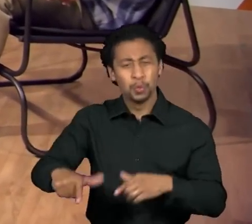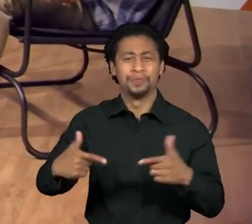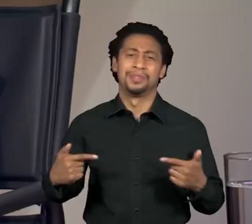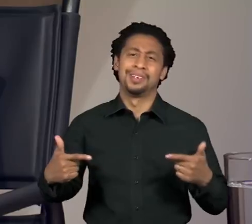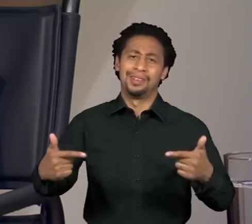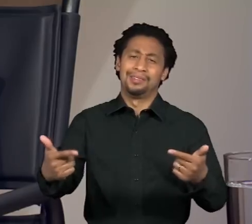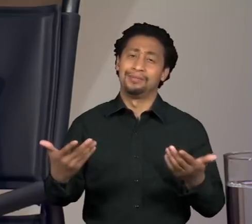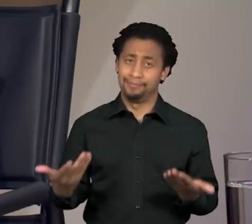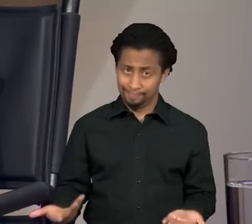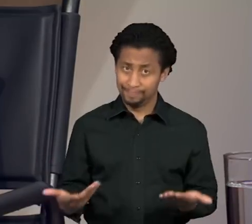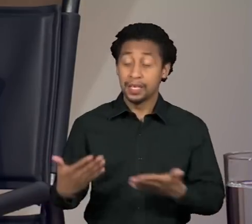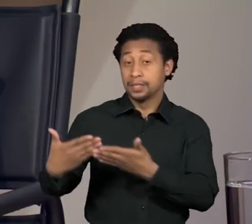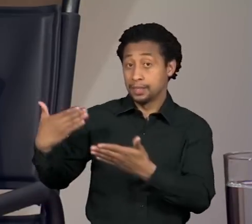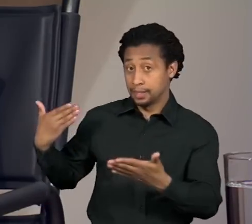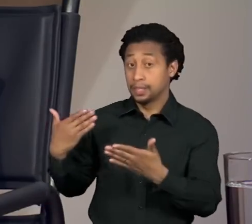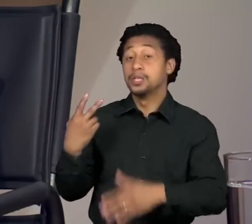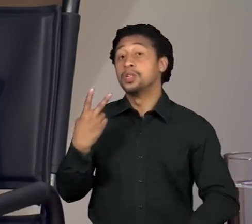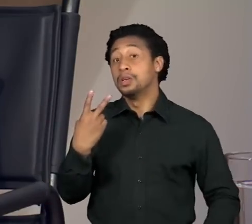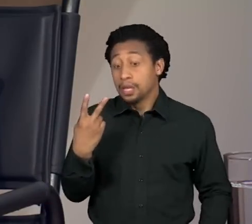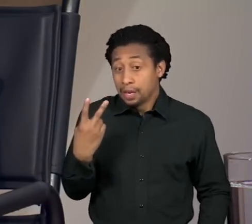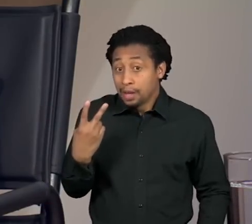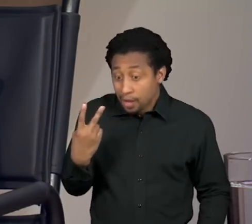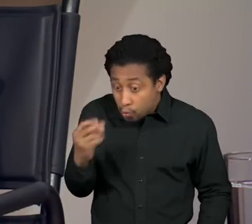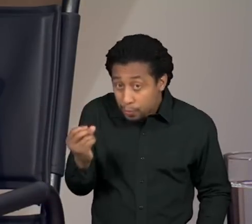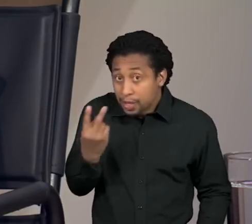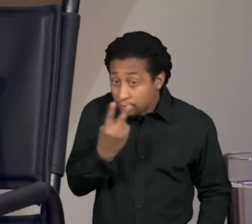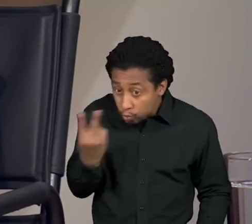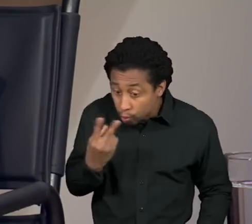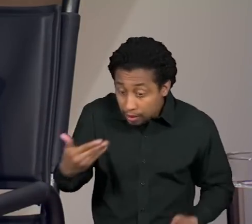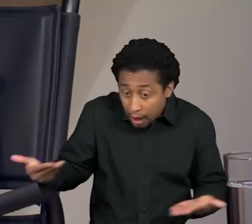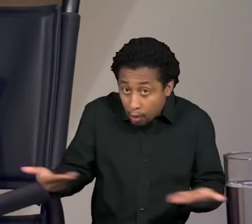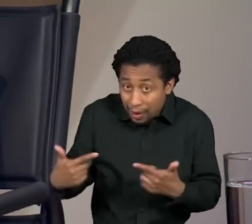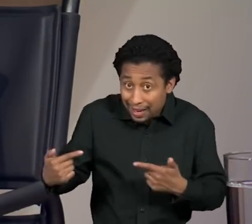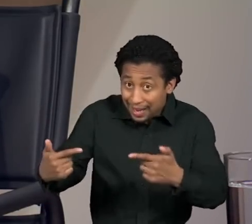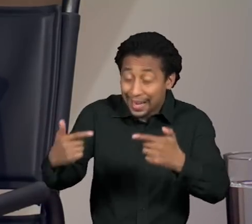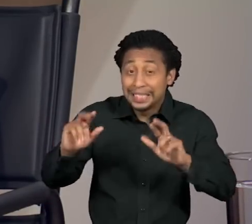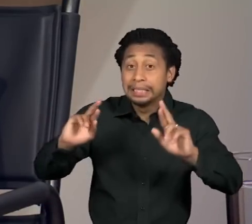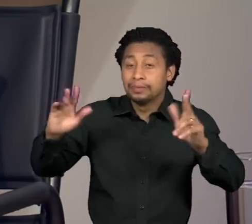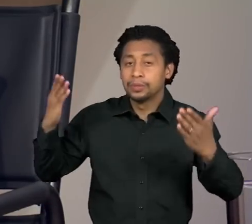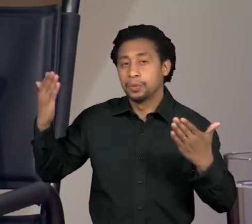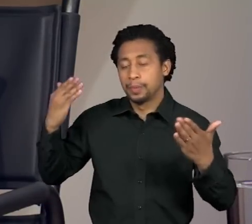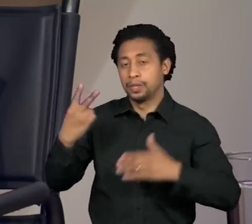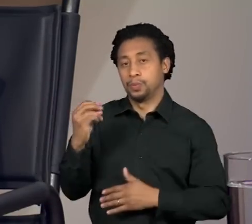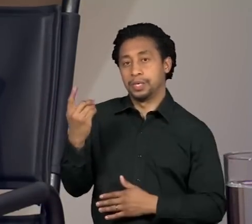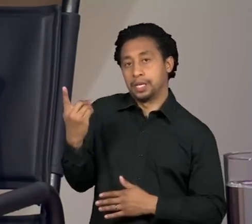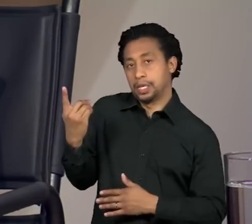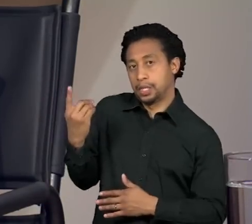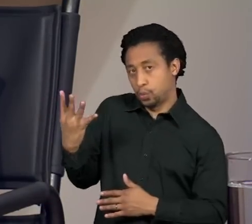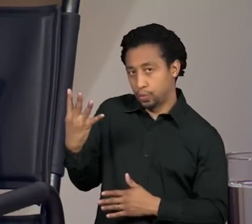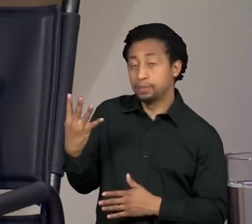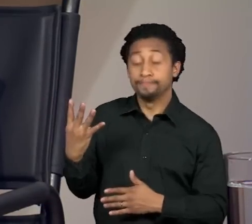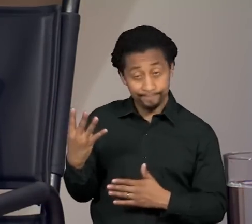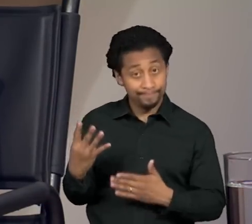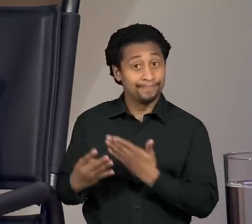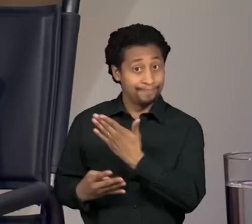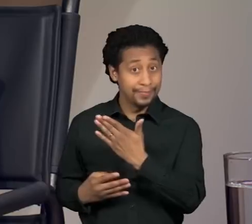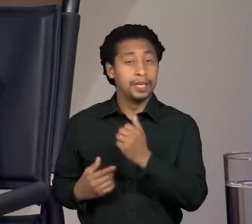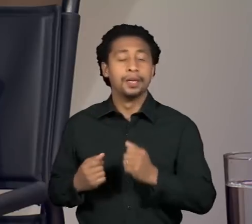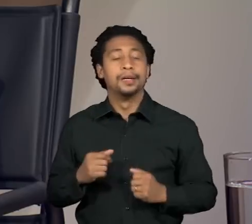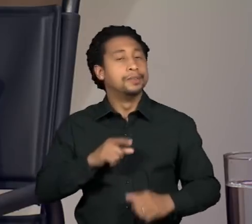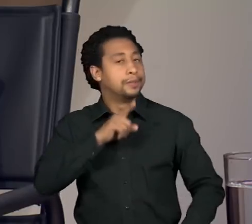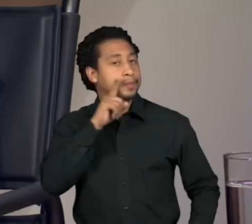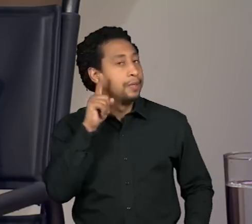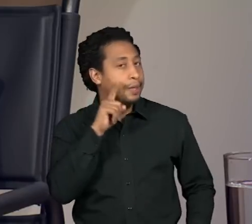dinâmica da guerra de 2022, ela tem sido muito diferente. Como o próprio VT mostrou, o Zelensky ele não se coloca à disposição